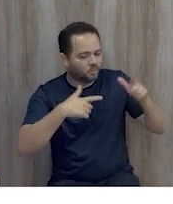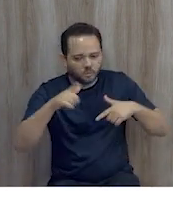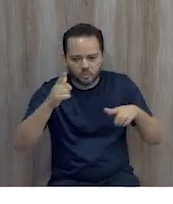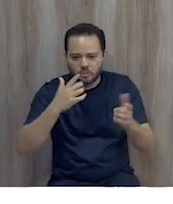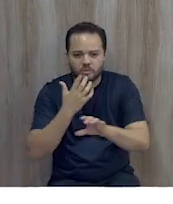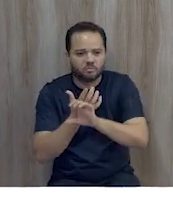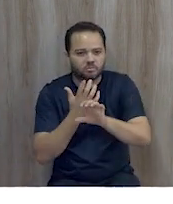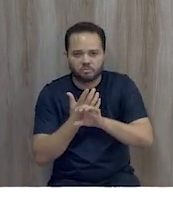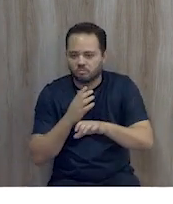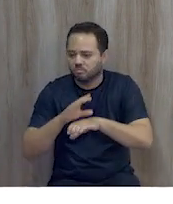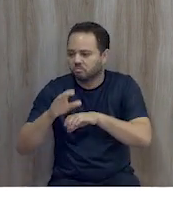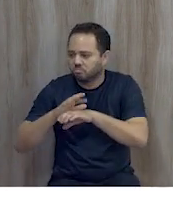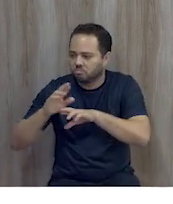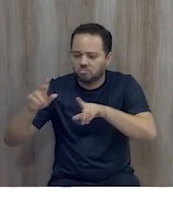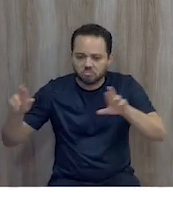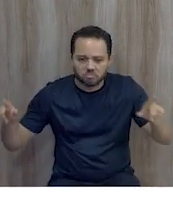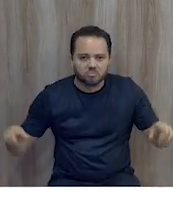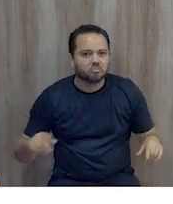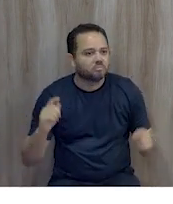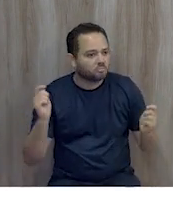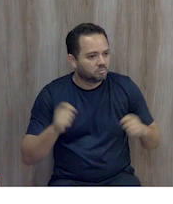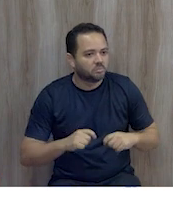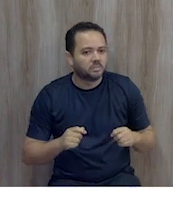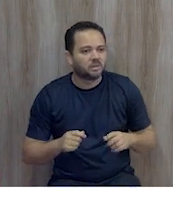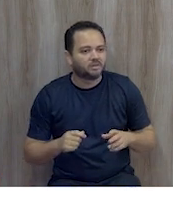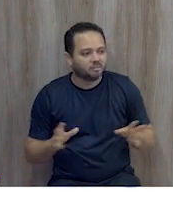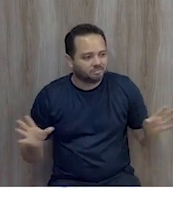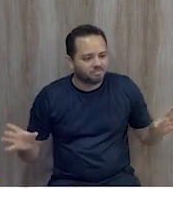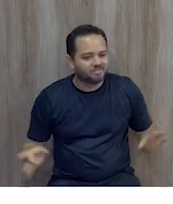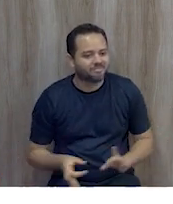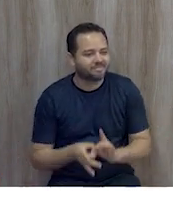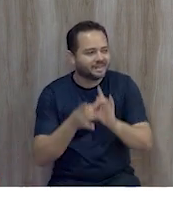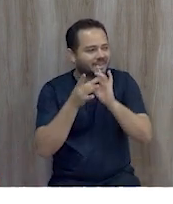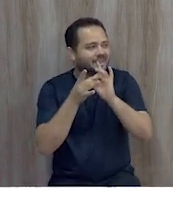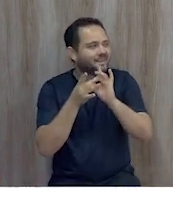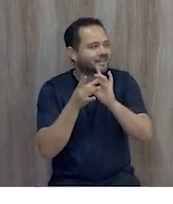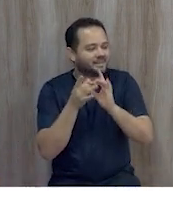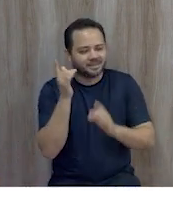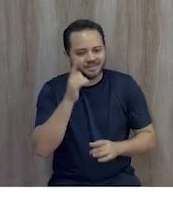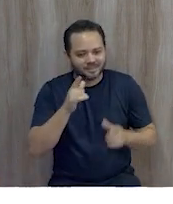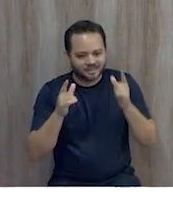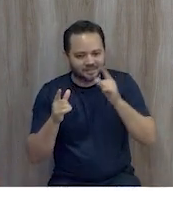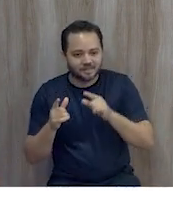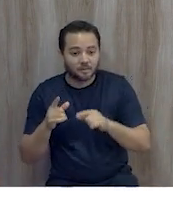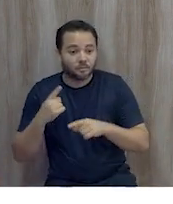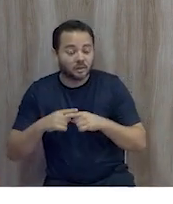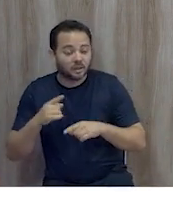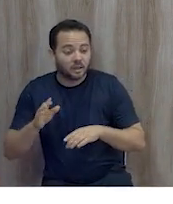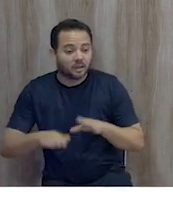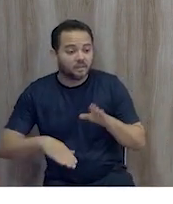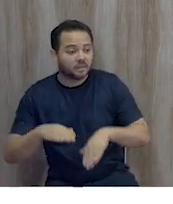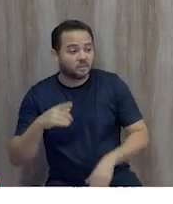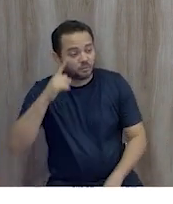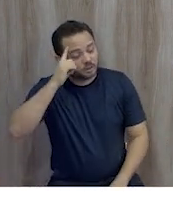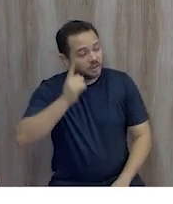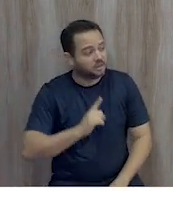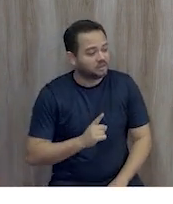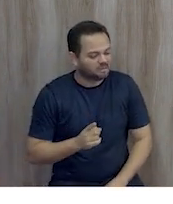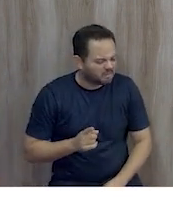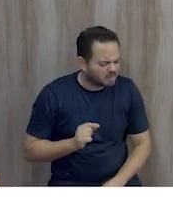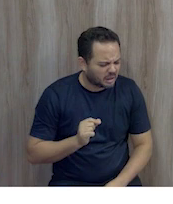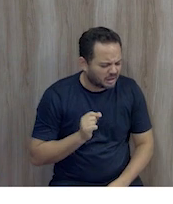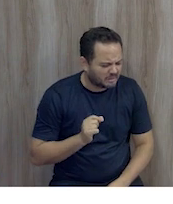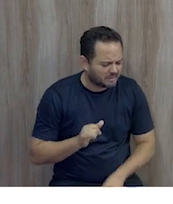talvez deveria, pelo menos entender as indicações para poder, se eu não quero fazer, eu vou saber indicar para o meu colega. Eu vou saber